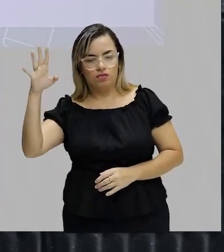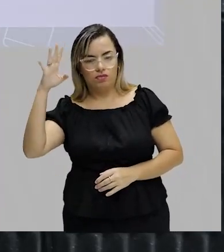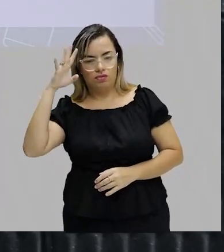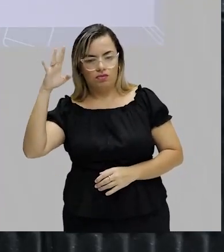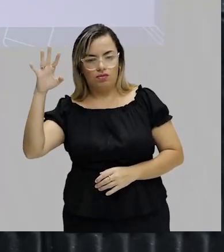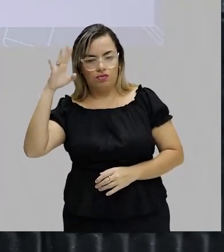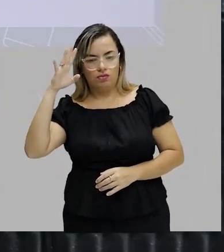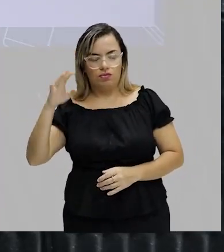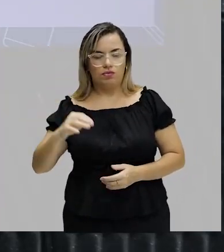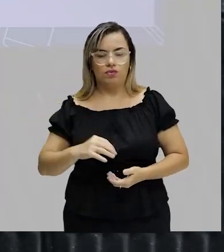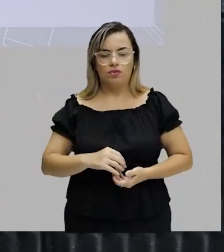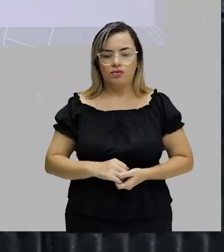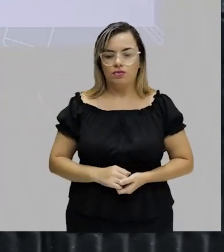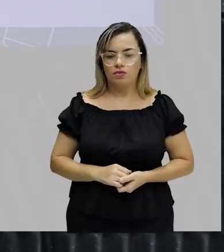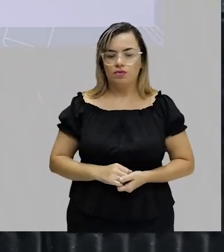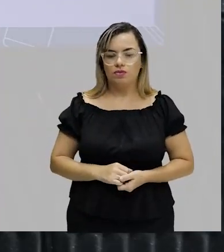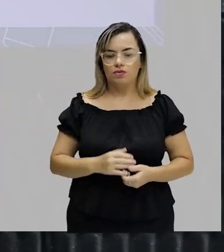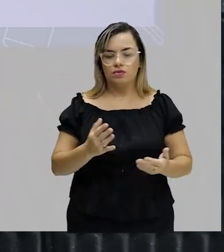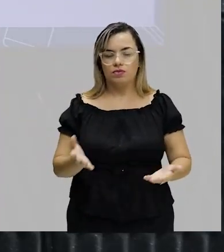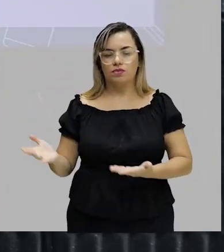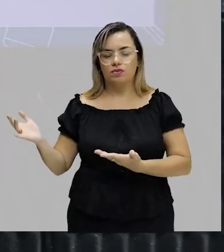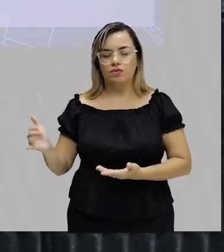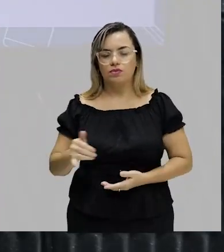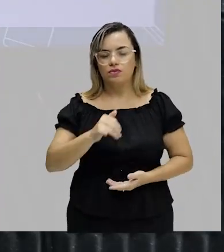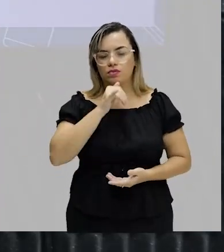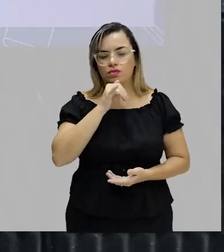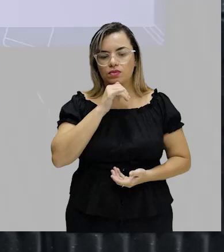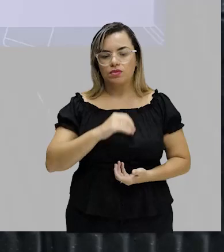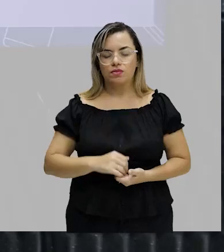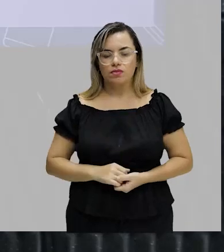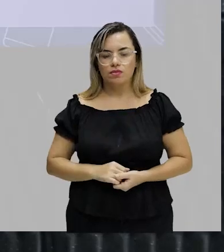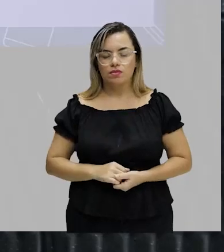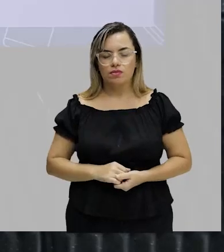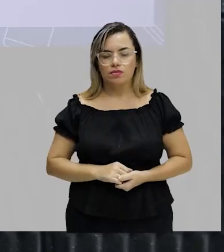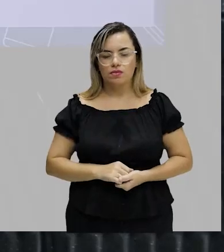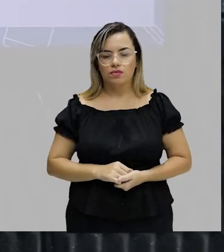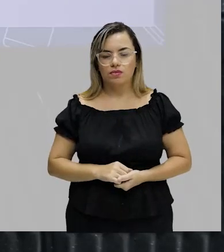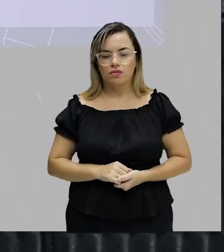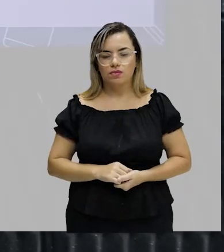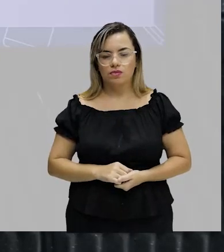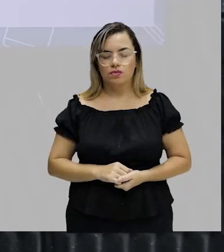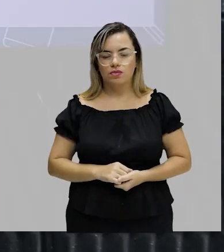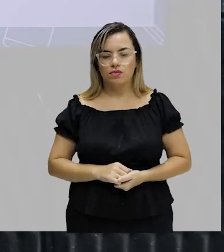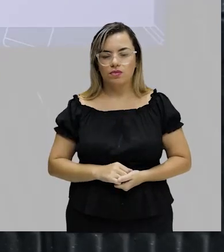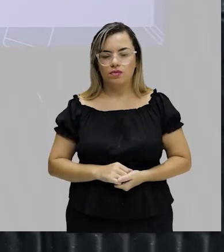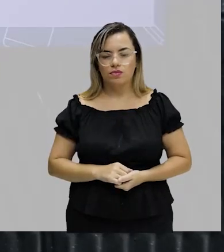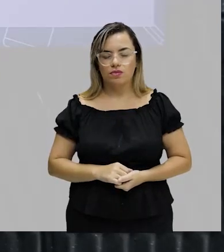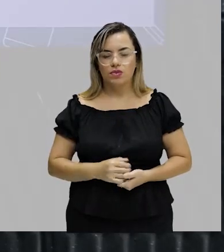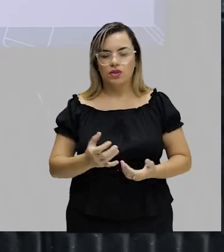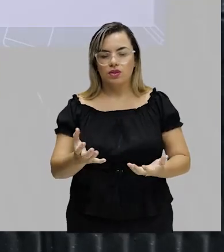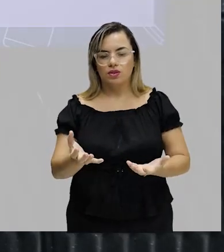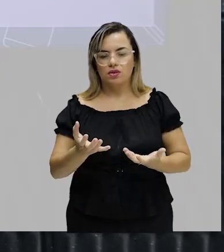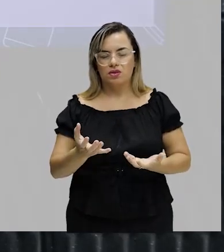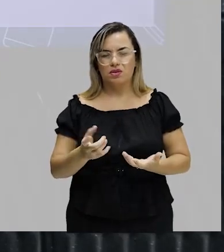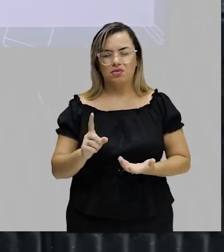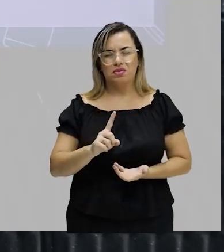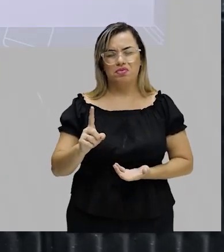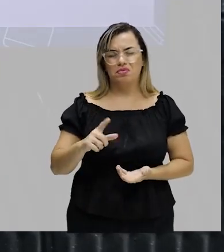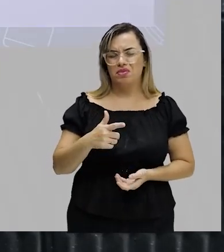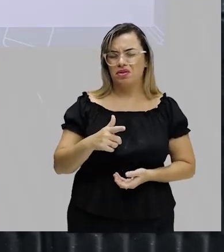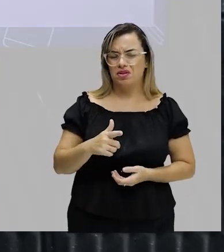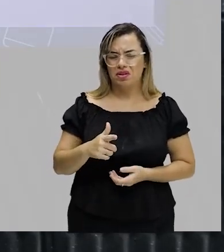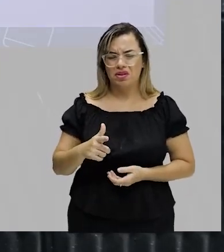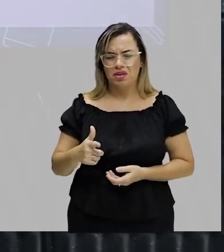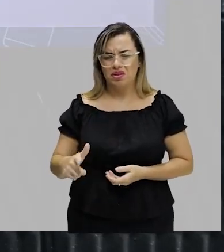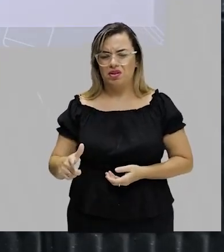situação irreal. I wish I hadn't eaten so much. Eu queria não ter comido tanto.